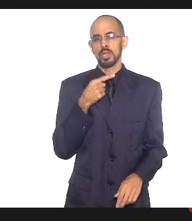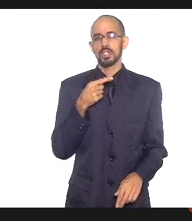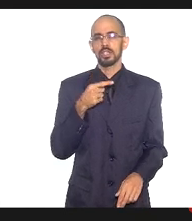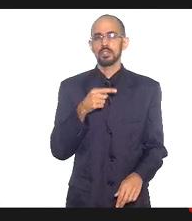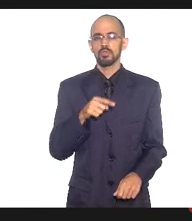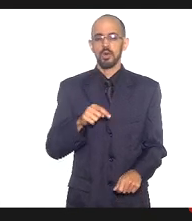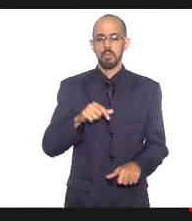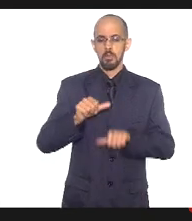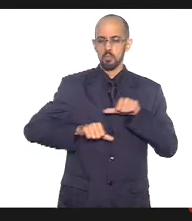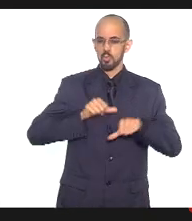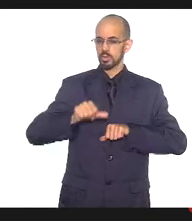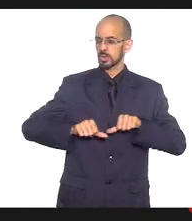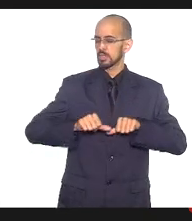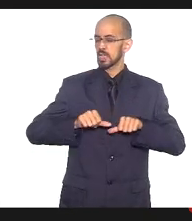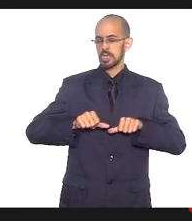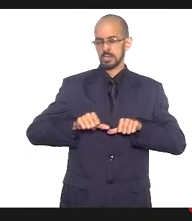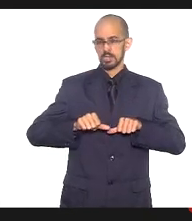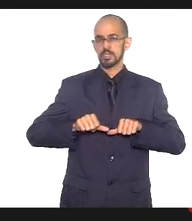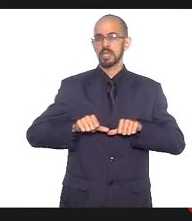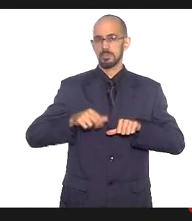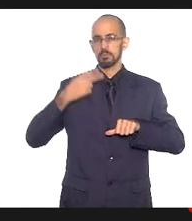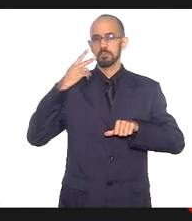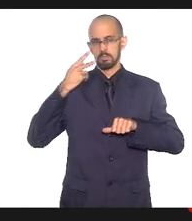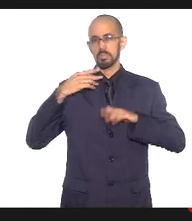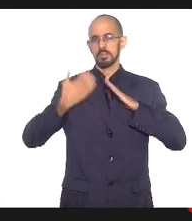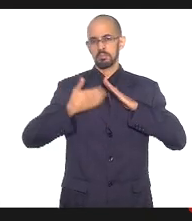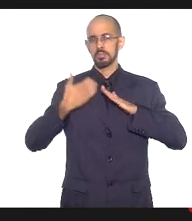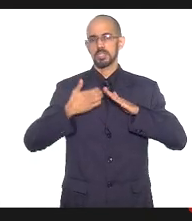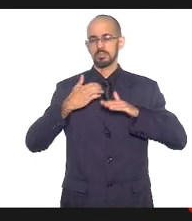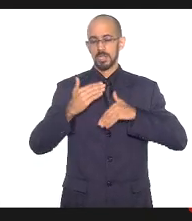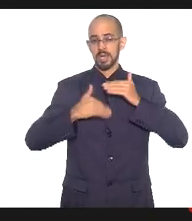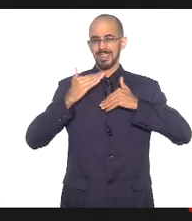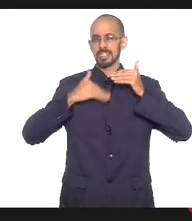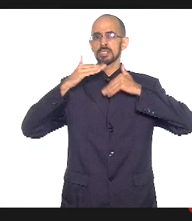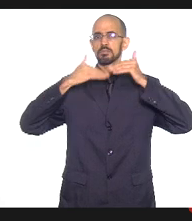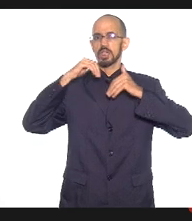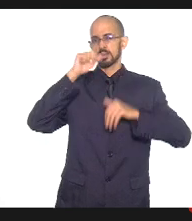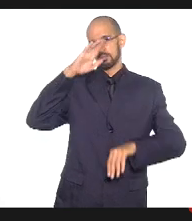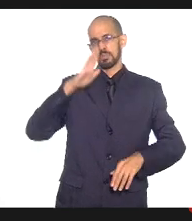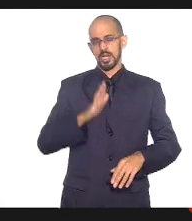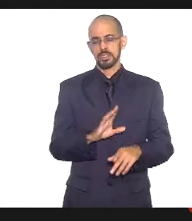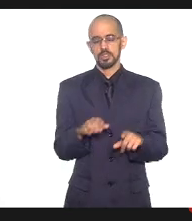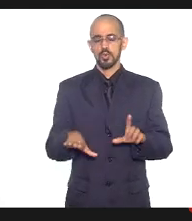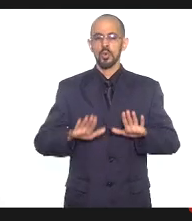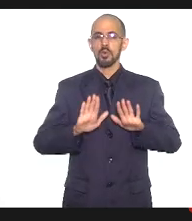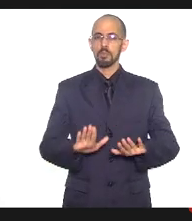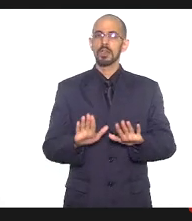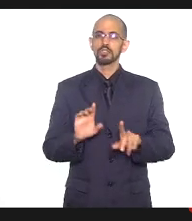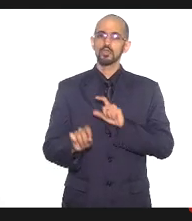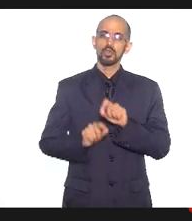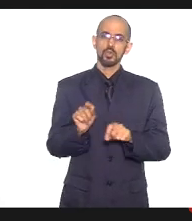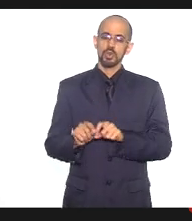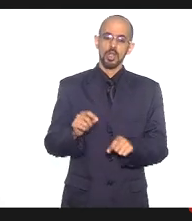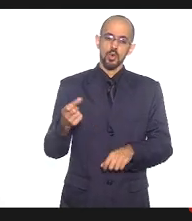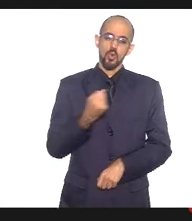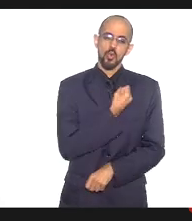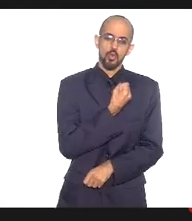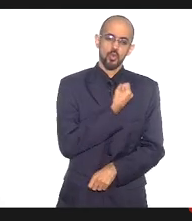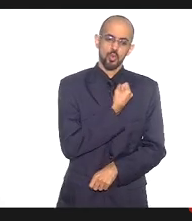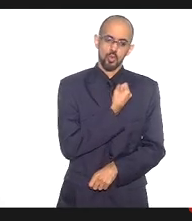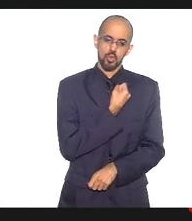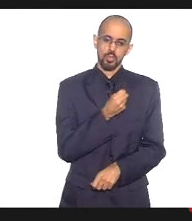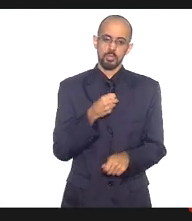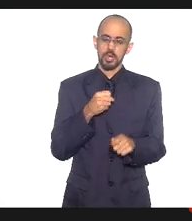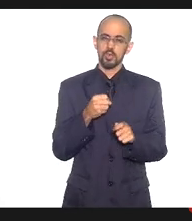de patamar dentro da companhia em termos de ambição e crescimento aqui no Brasil, sendo que acho que o número fala por ele mesmo,